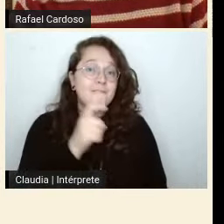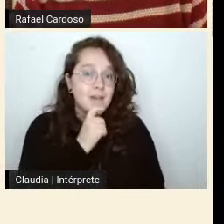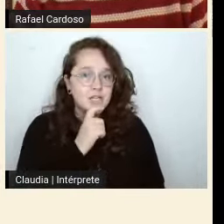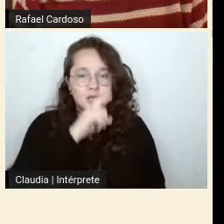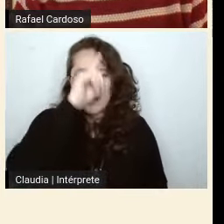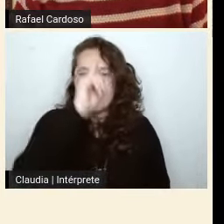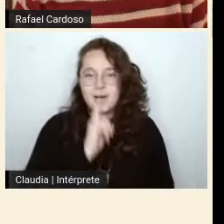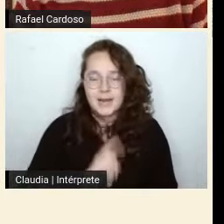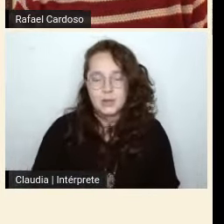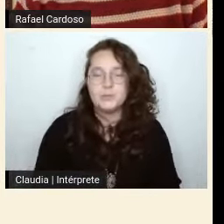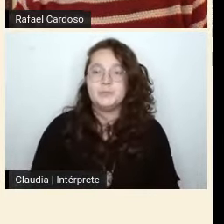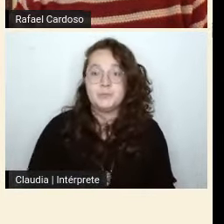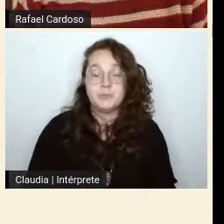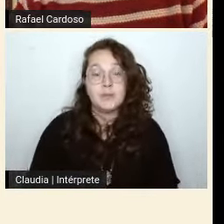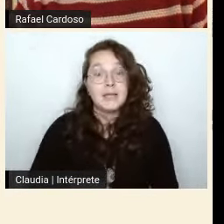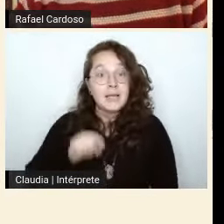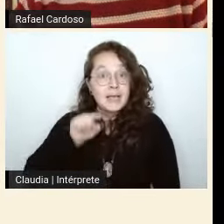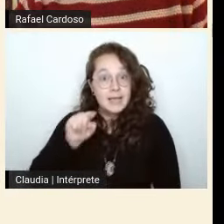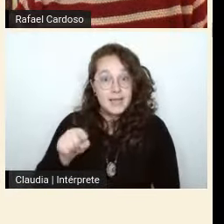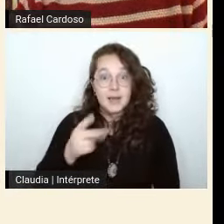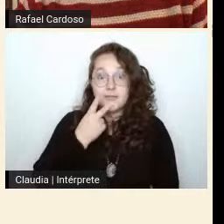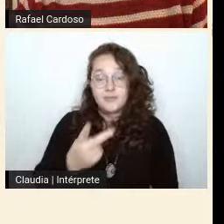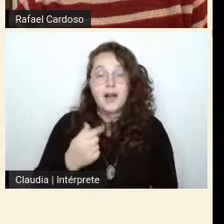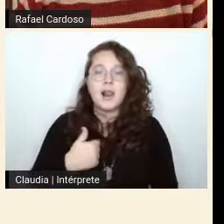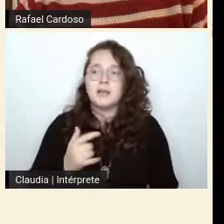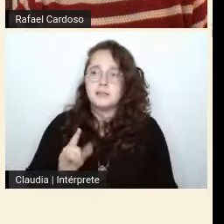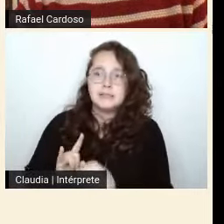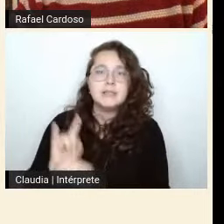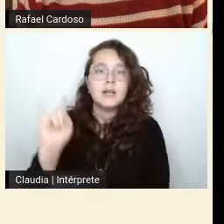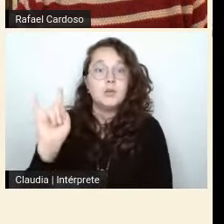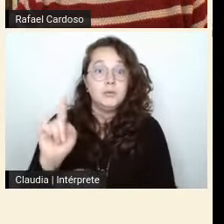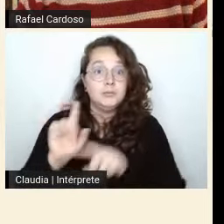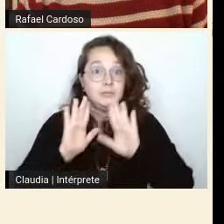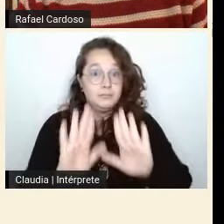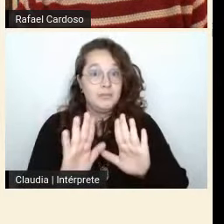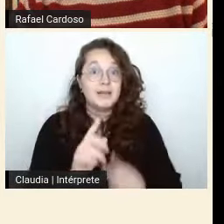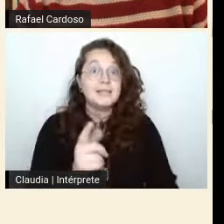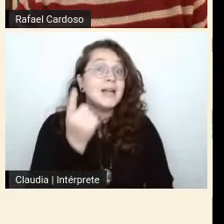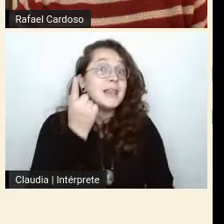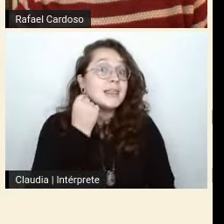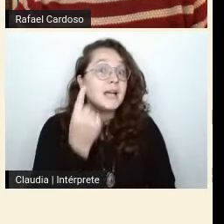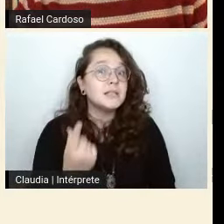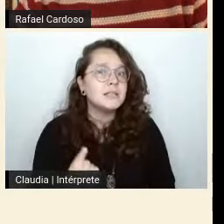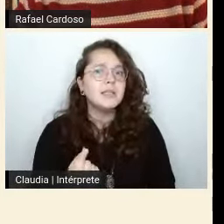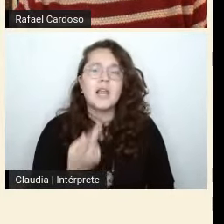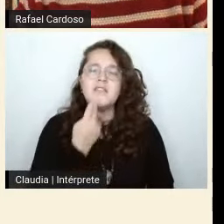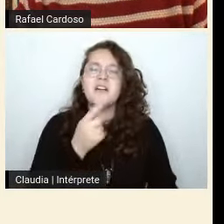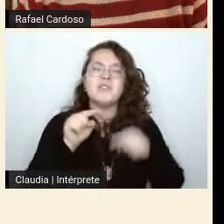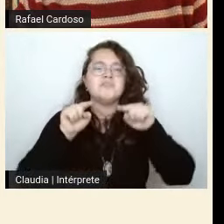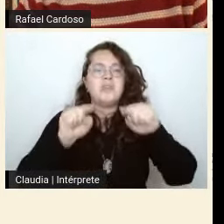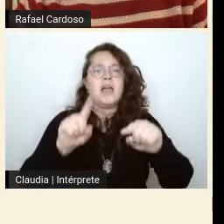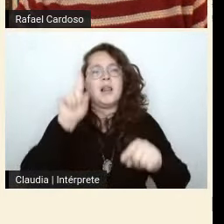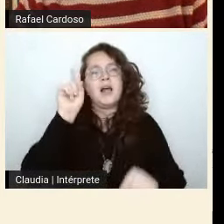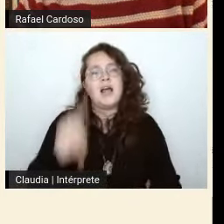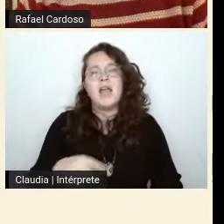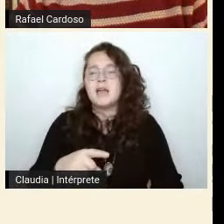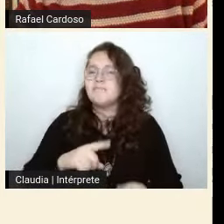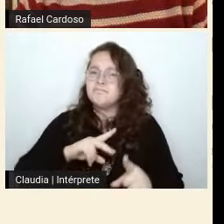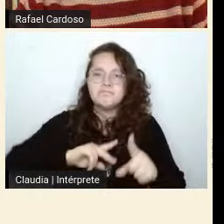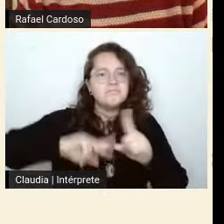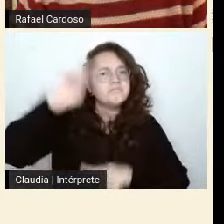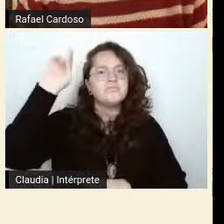traidores, ele ergue Tarsila à condição de, entre aspas, heroína, iniciadora da